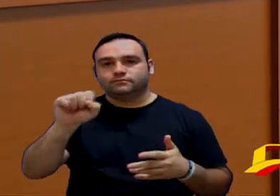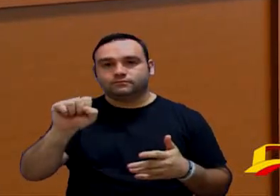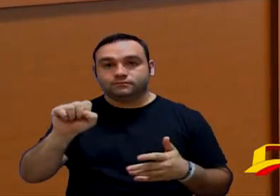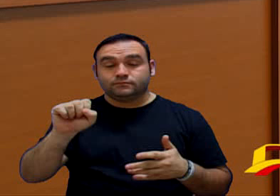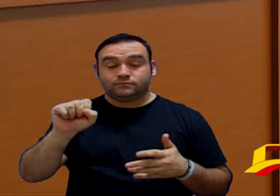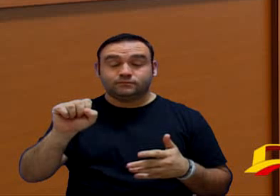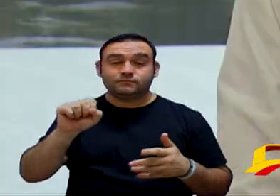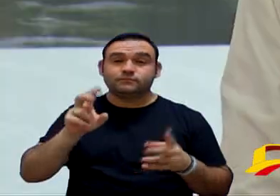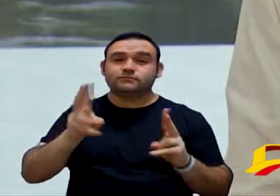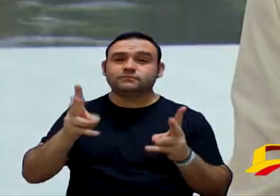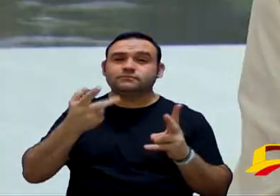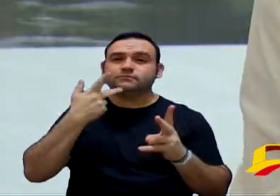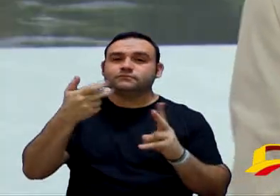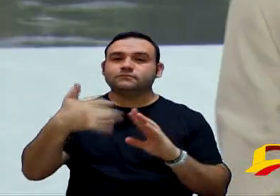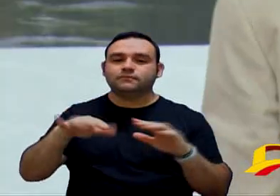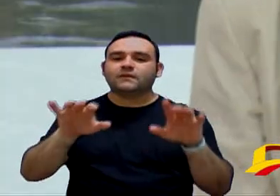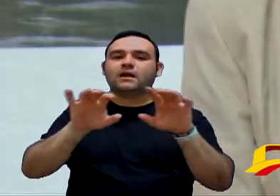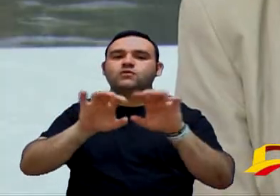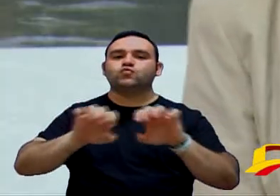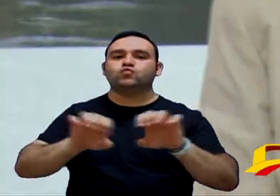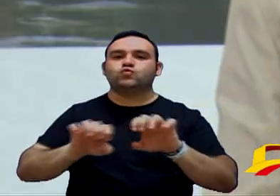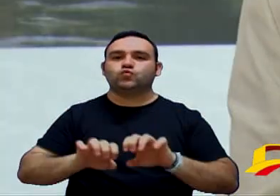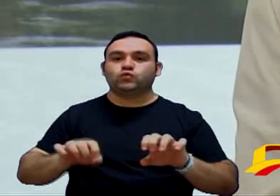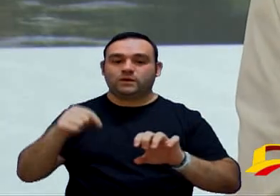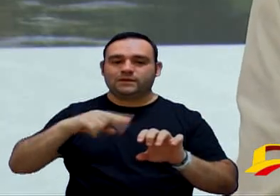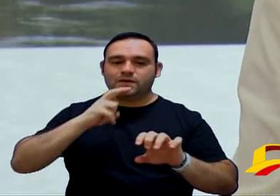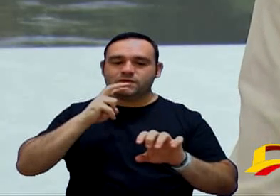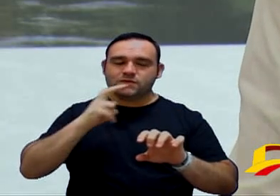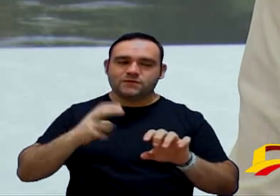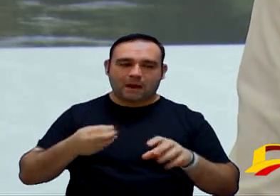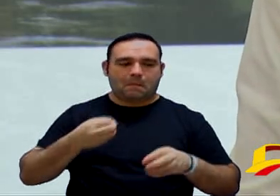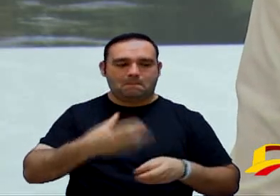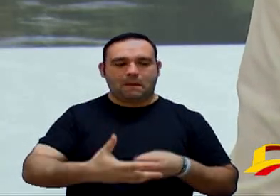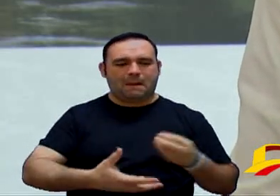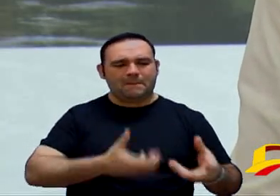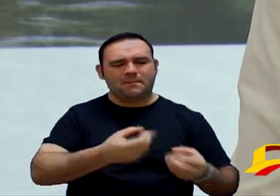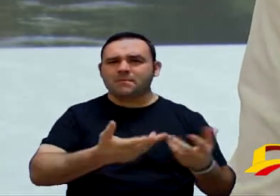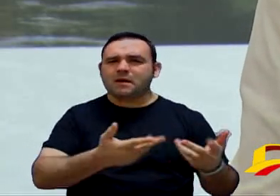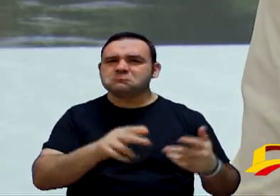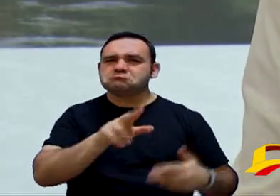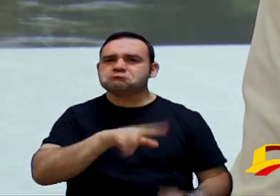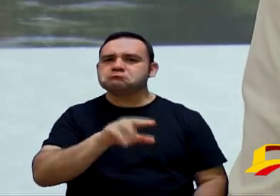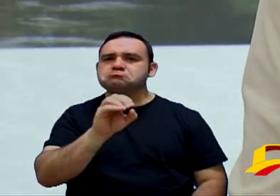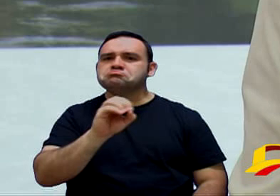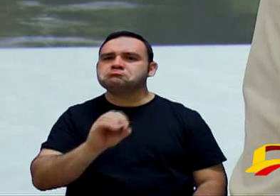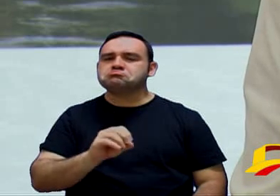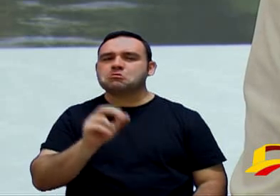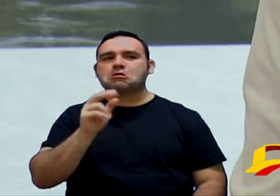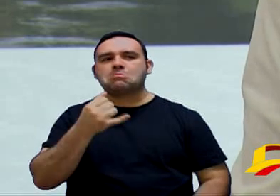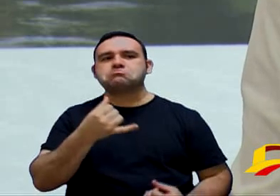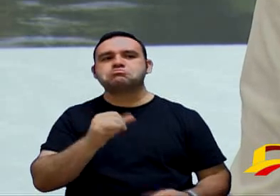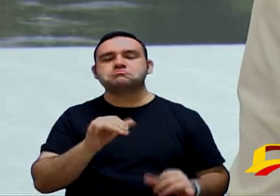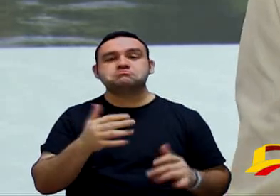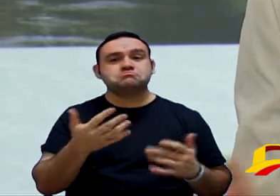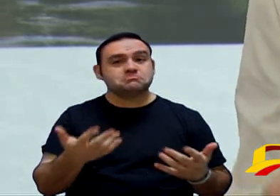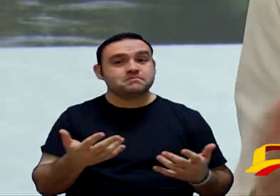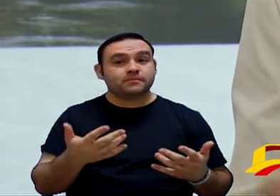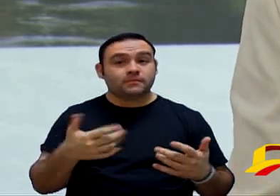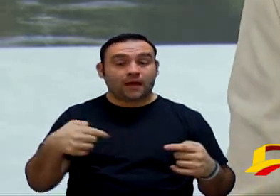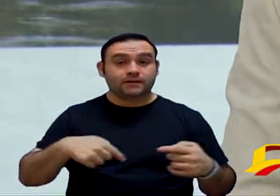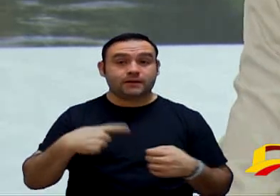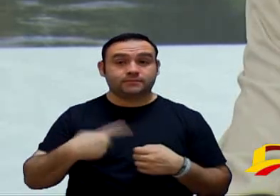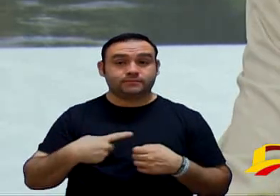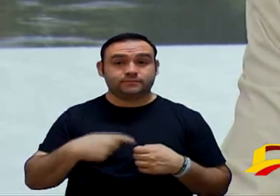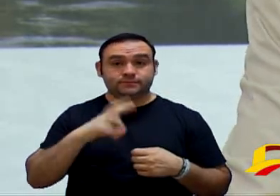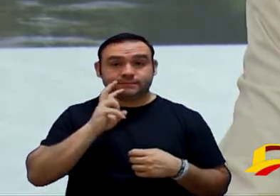sempre fala de estruturas que vieram aqui para cidade e depois não foram utilizadas mais a cidade